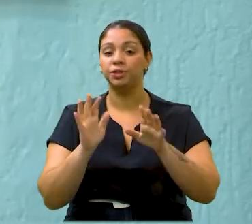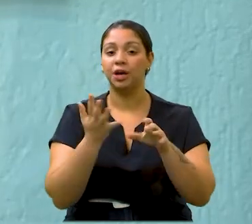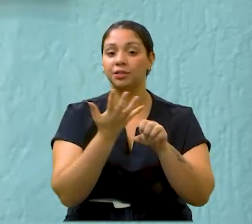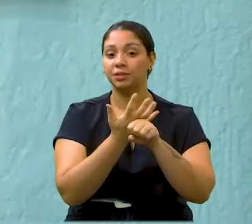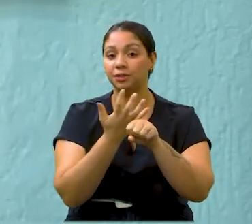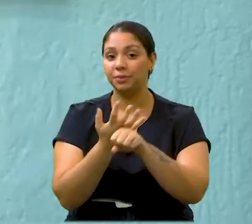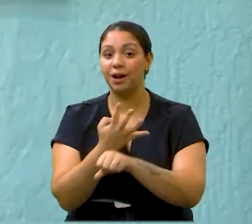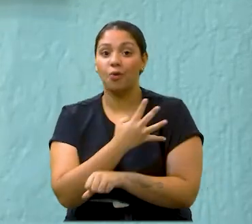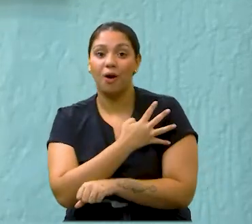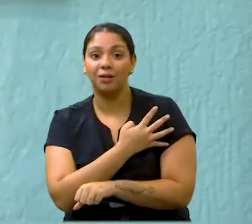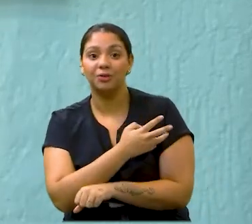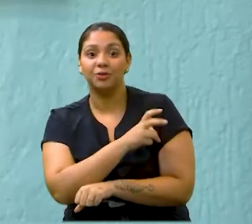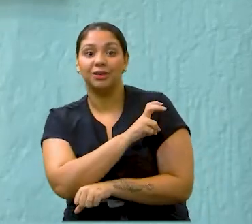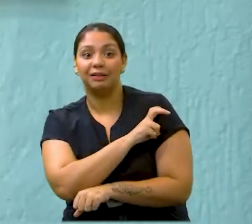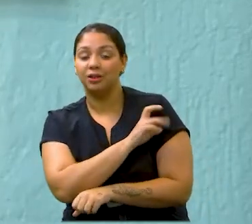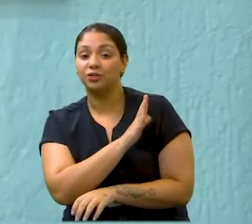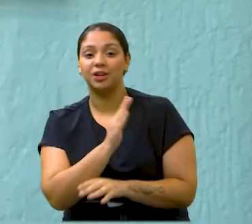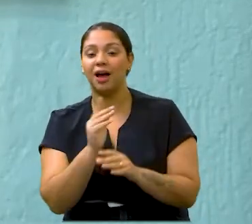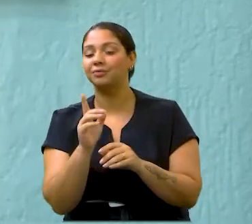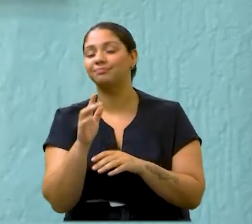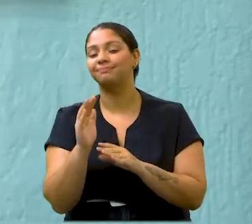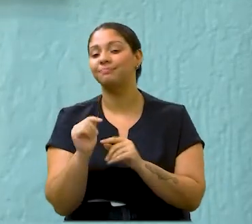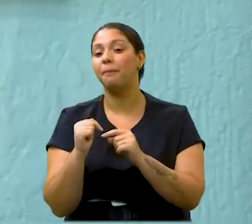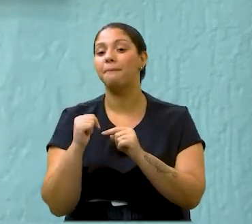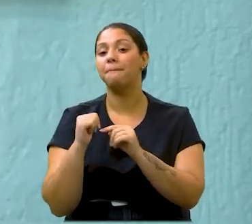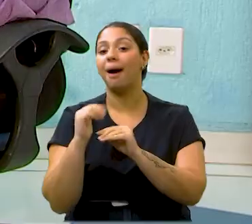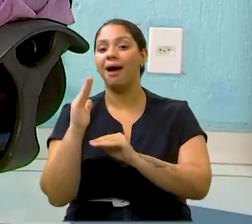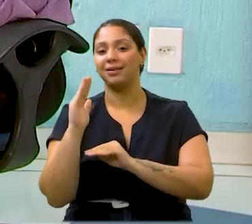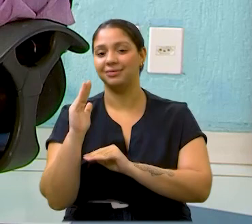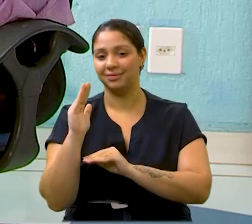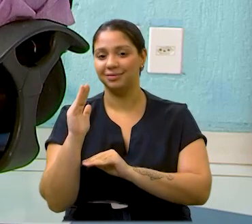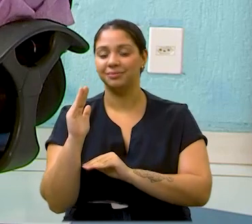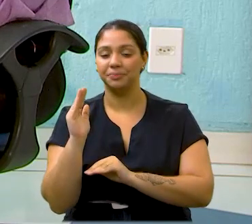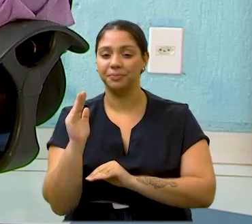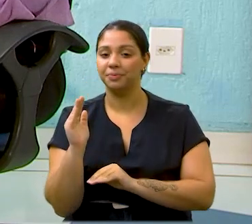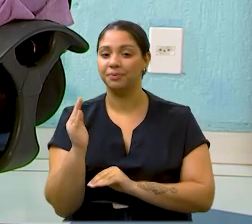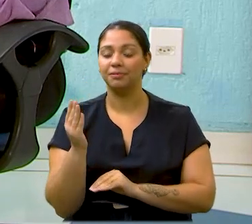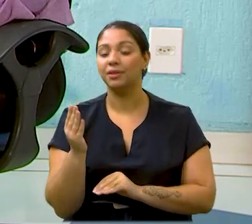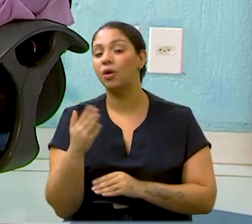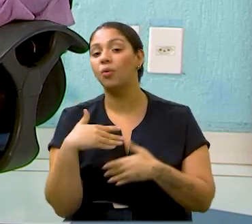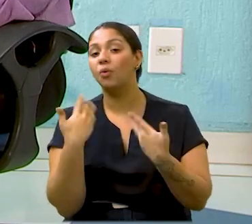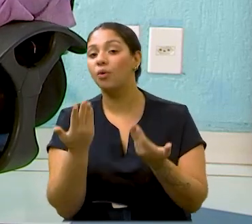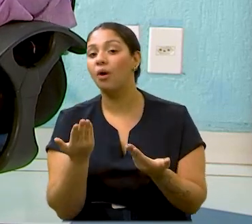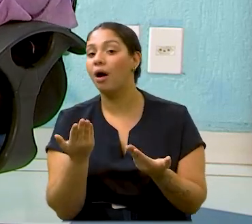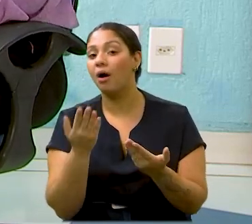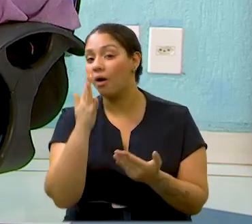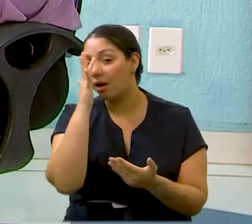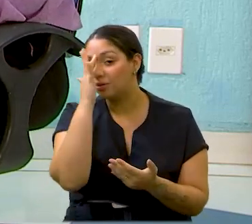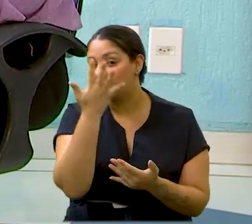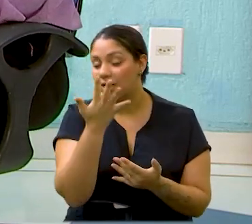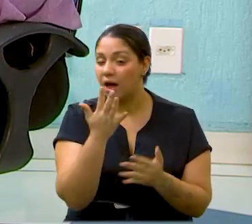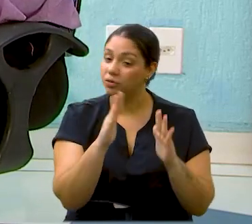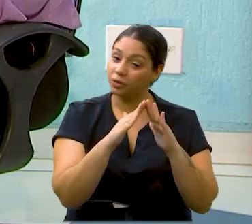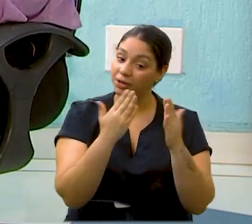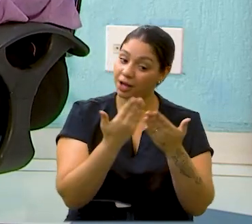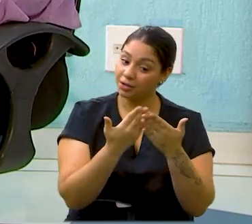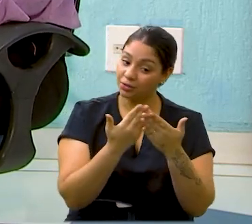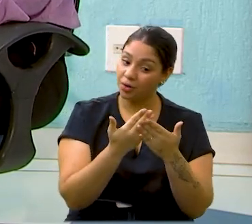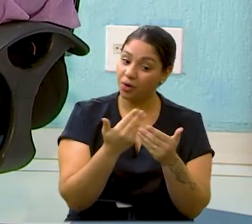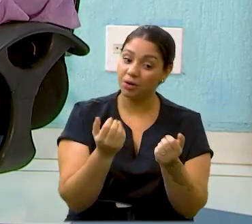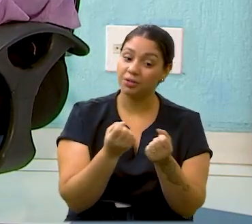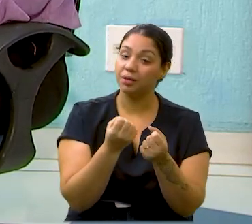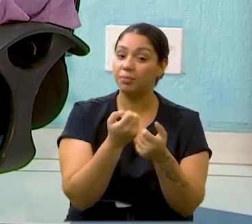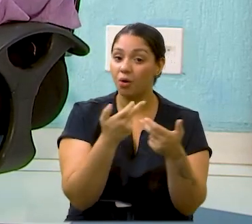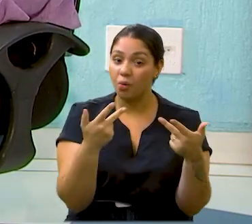matérias de 4º, 5º ano, estar à frente à série escolar. Olha só. Então, qual o resultado disso? Na escola, quando aparecer